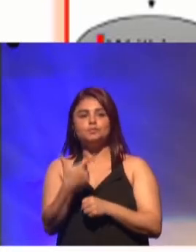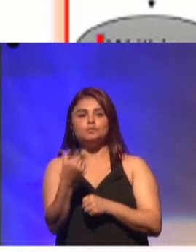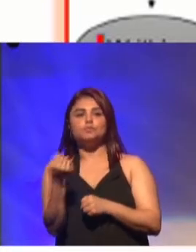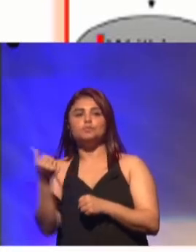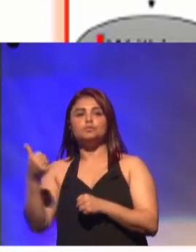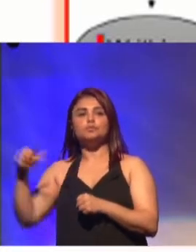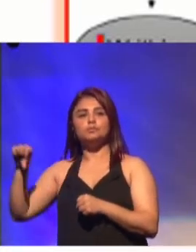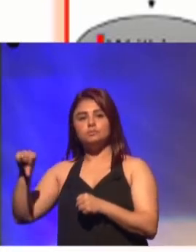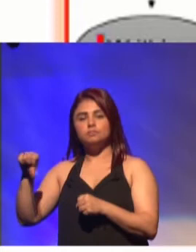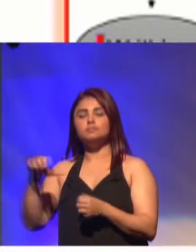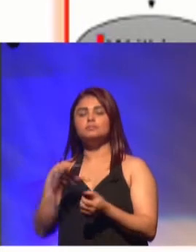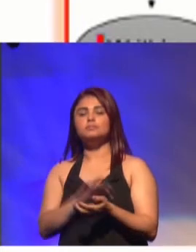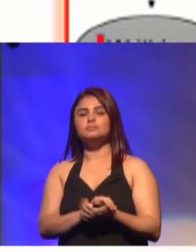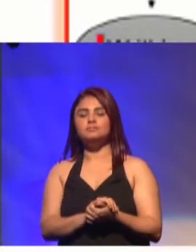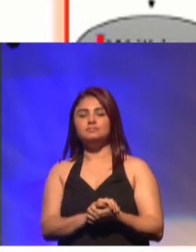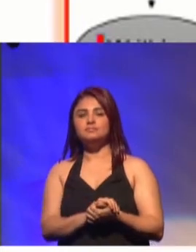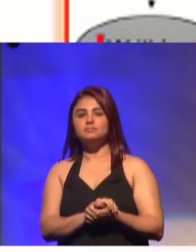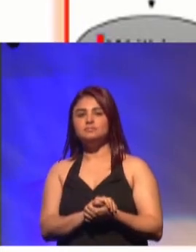2019,